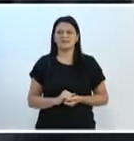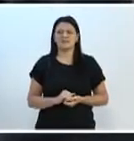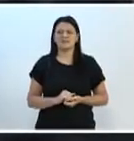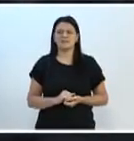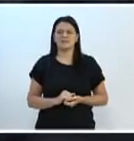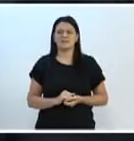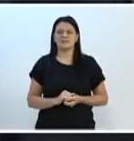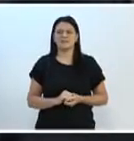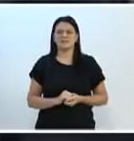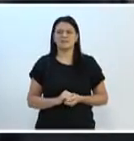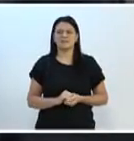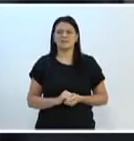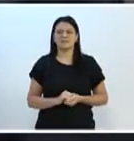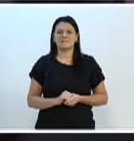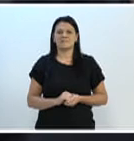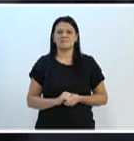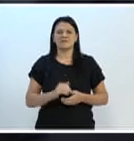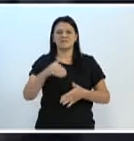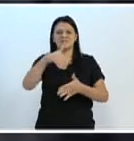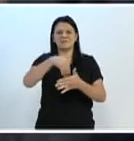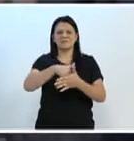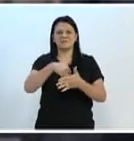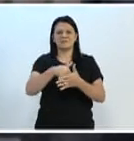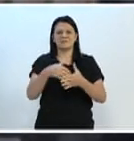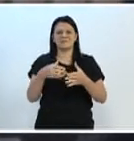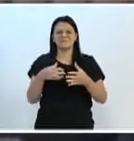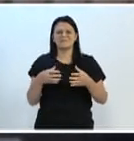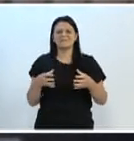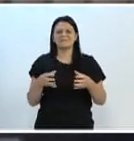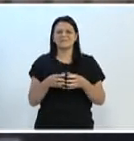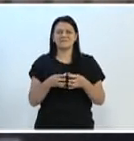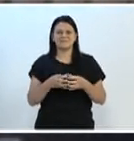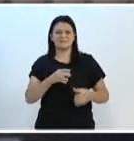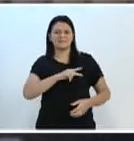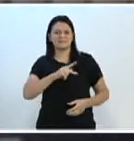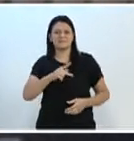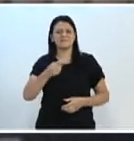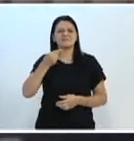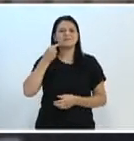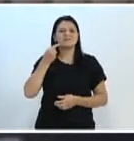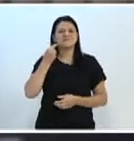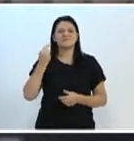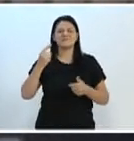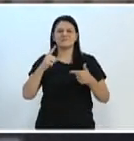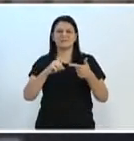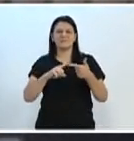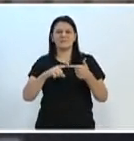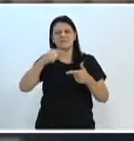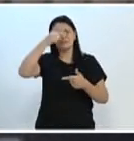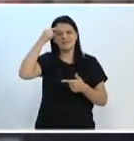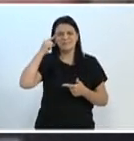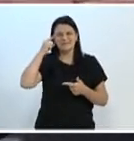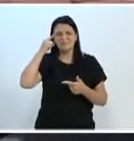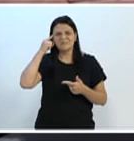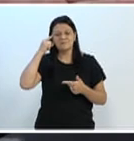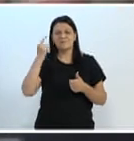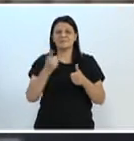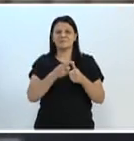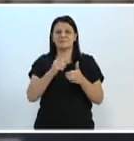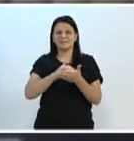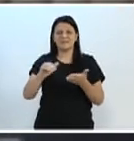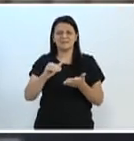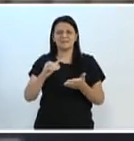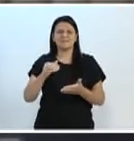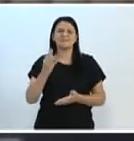Presidente, eu voto na chapa avulsa. Presidente Marcelo Lanzarin, vice-presidente Marcos da Rosa, primeiro secretário